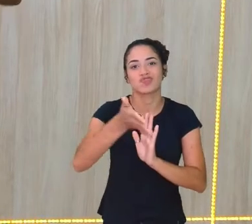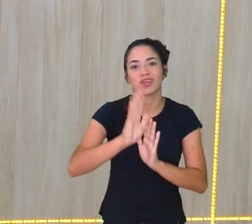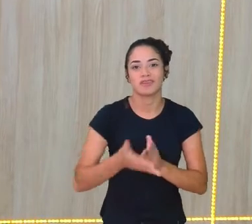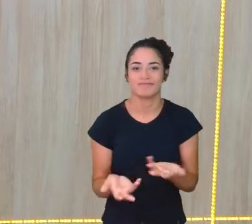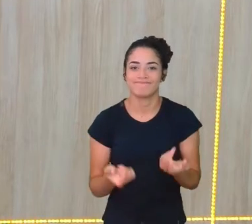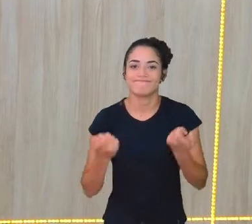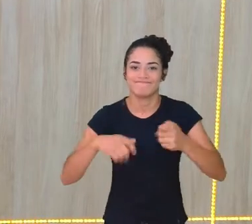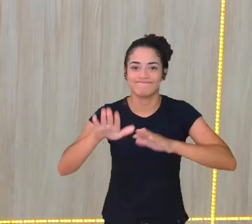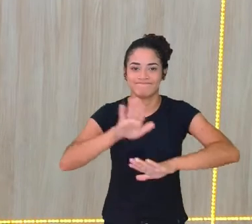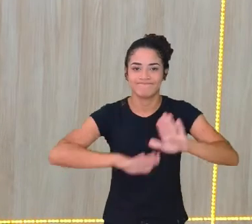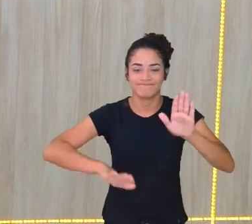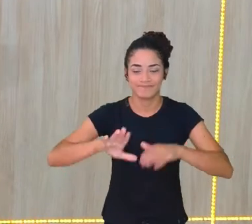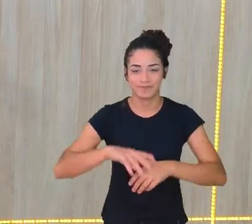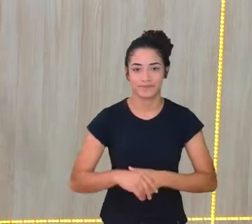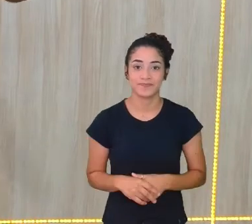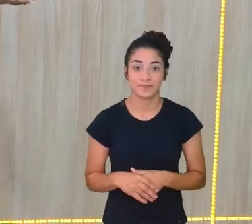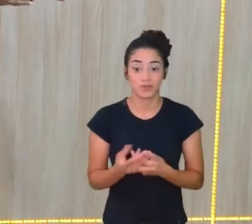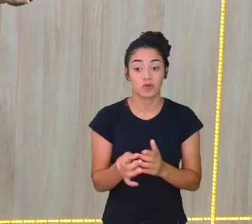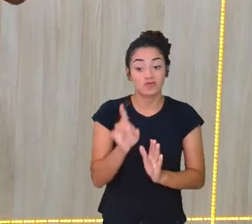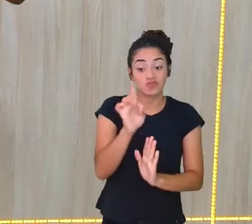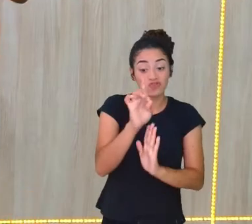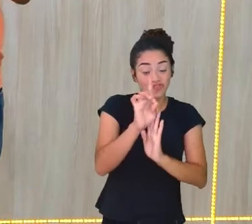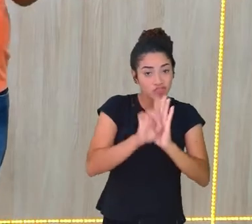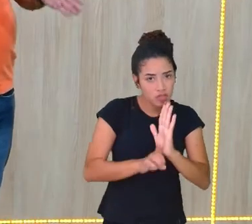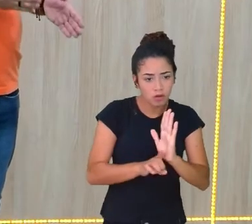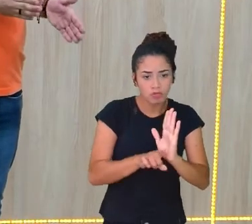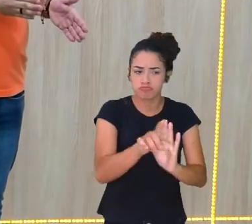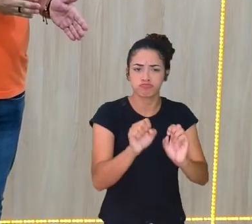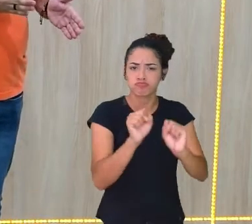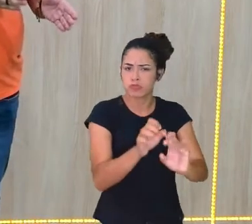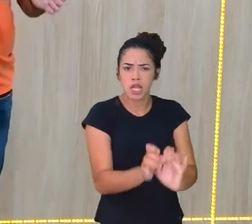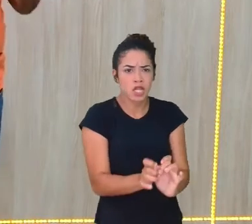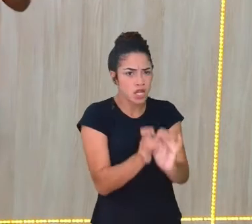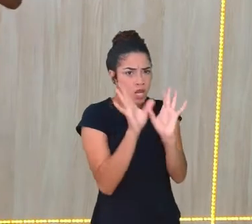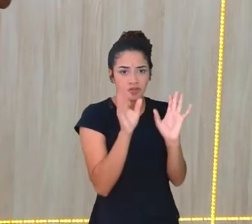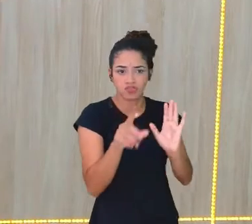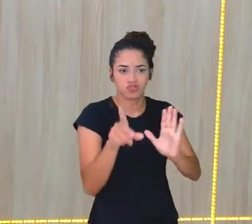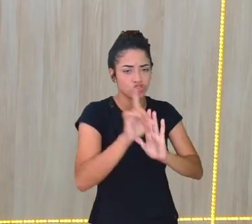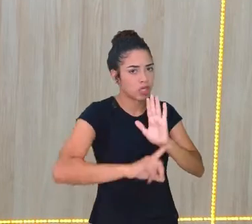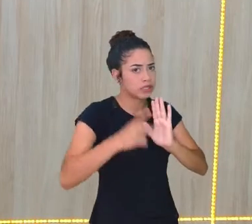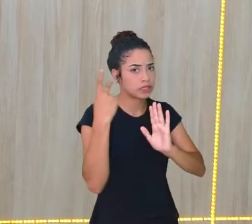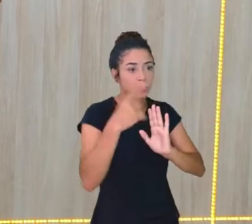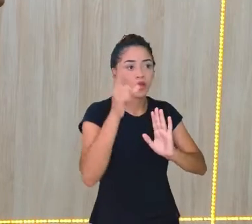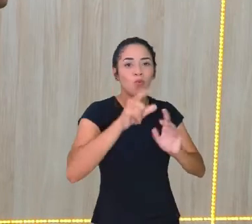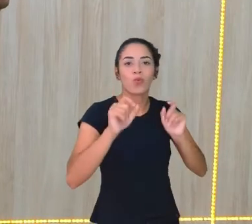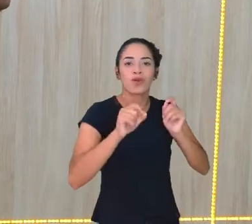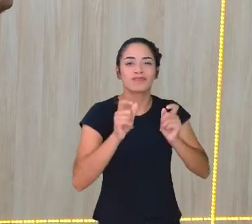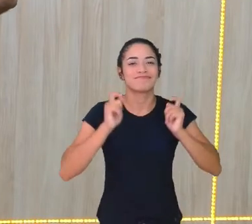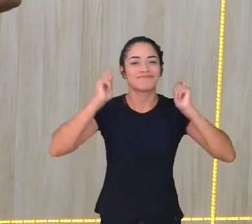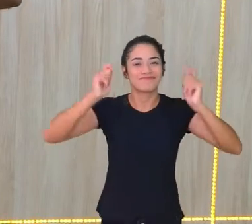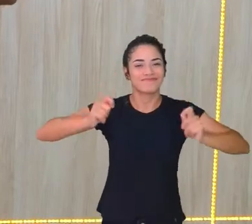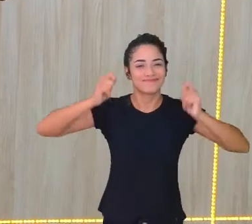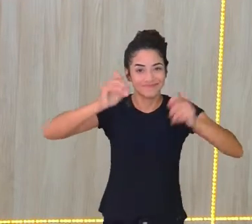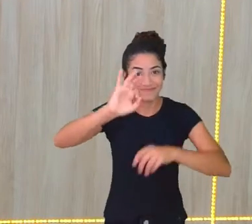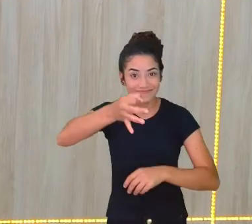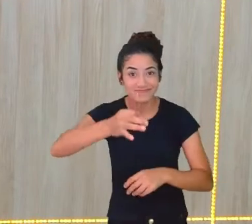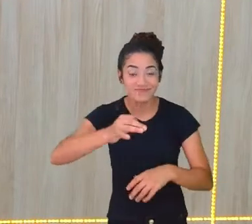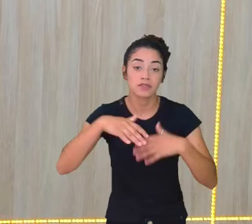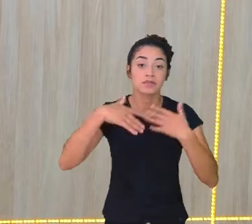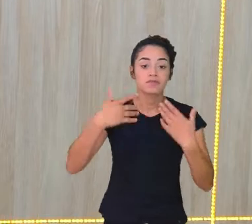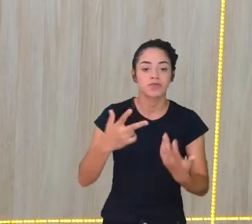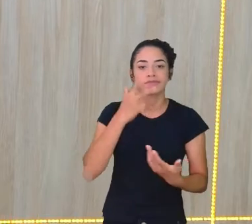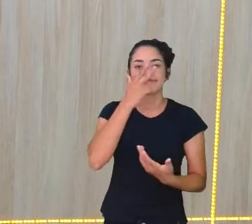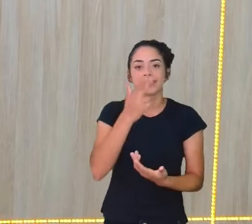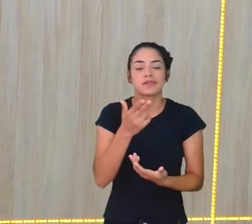veja, um direito, né, legítimo, que é o direito de manifestação, ele perde a